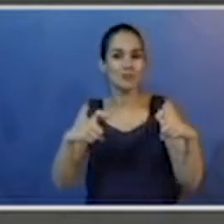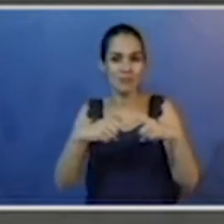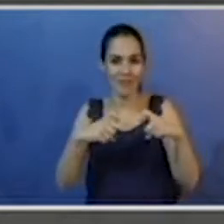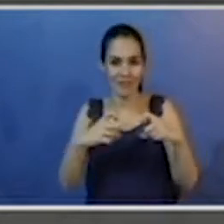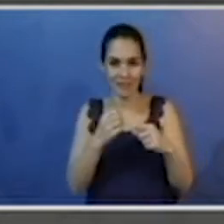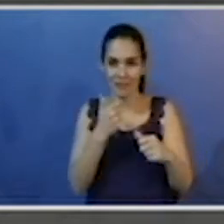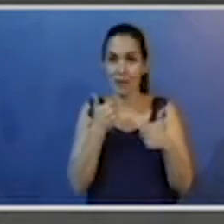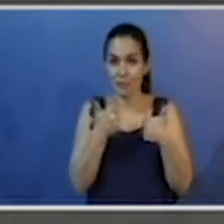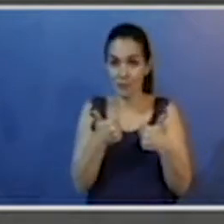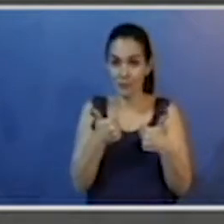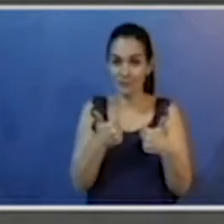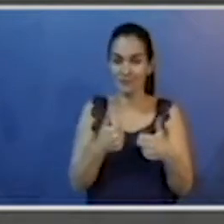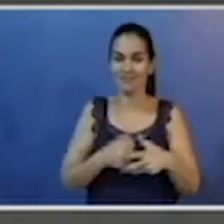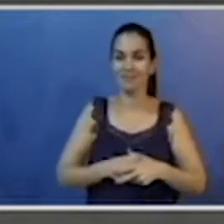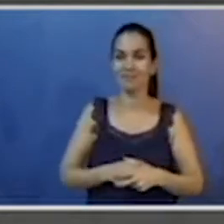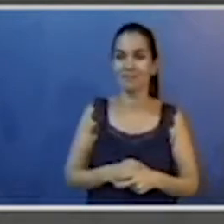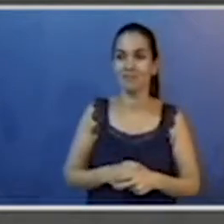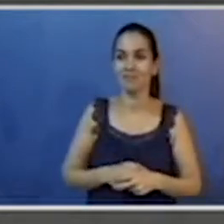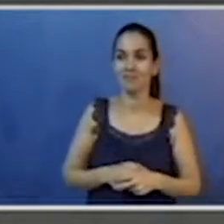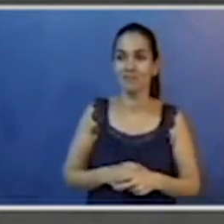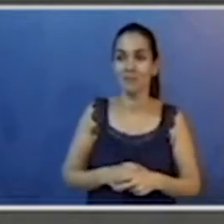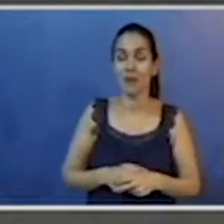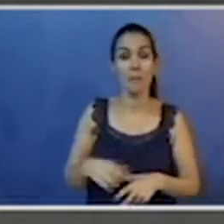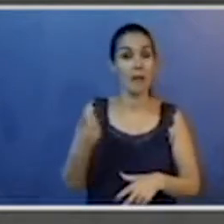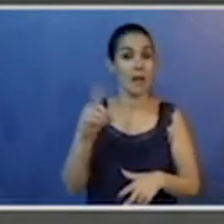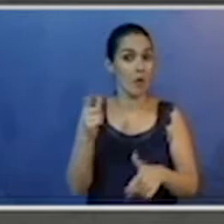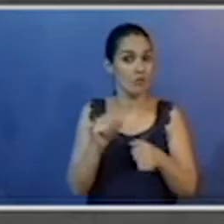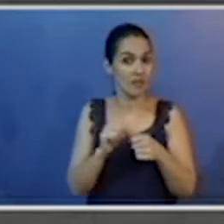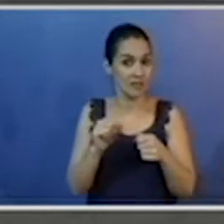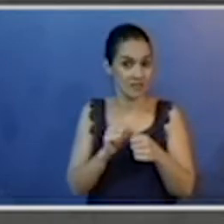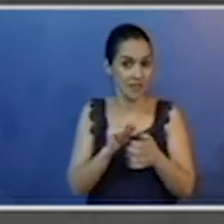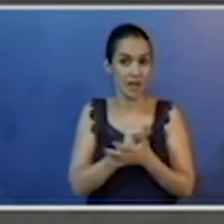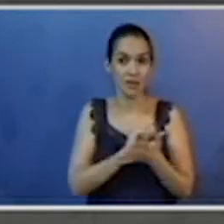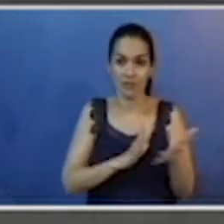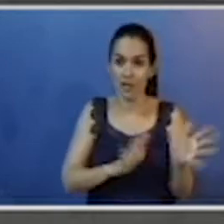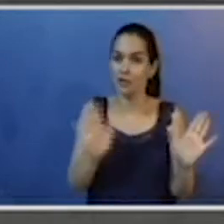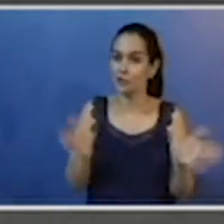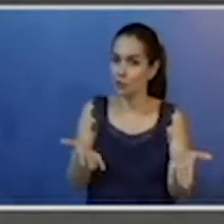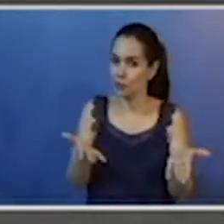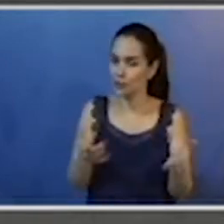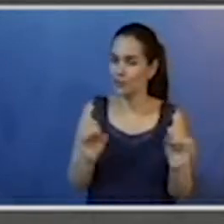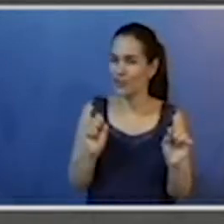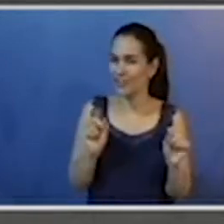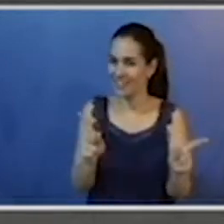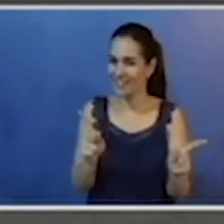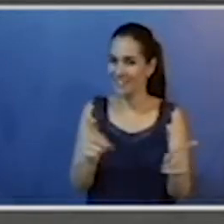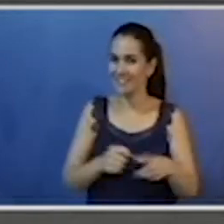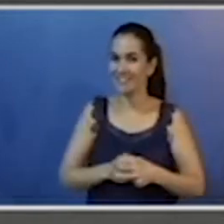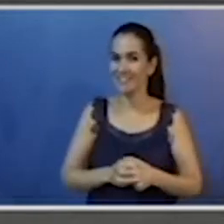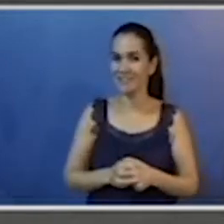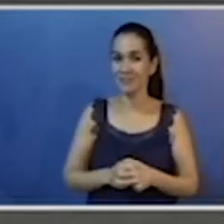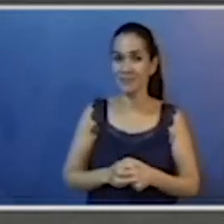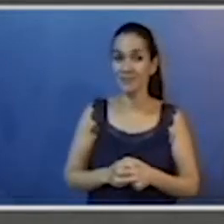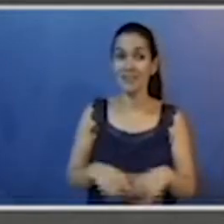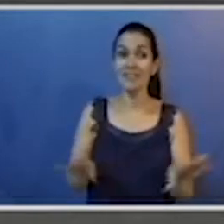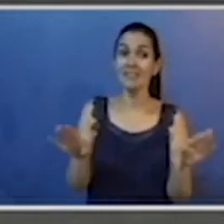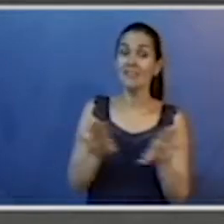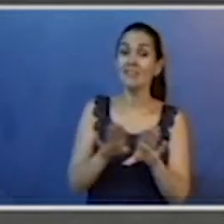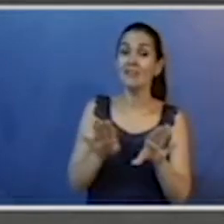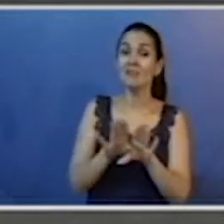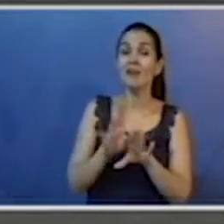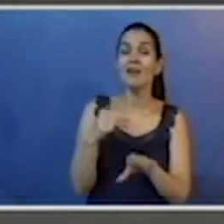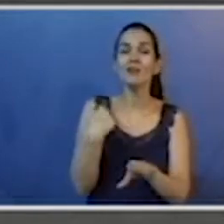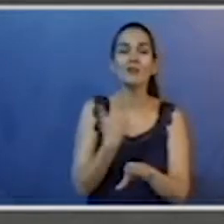de Meia aí com as suas mesas em casa para não ficar sem praticar a atividade de hoje ok ah e também